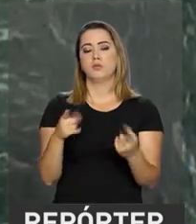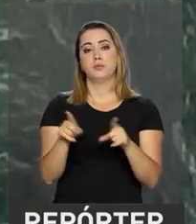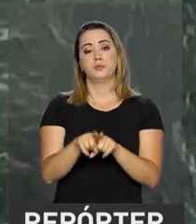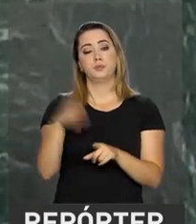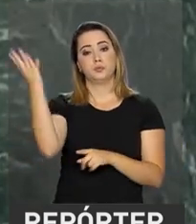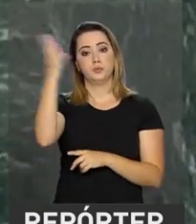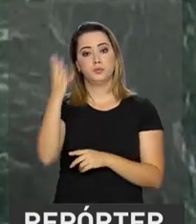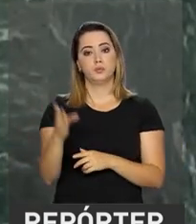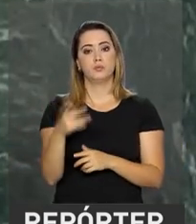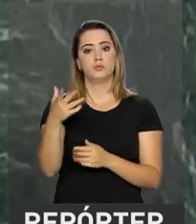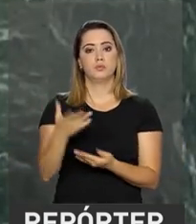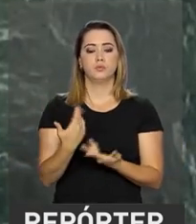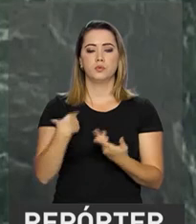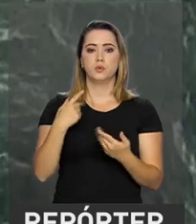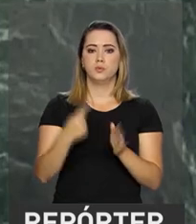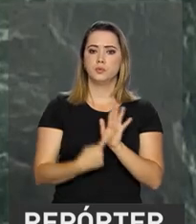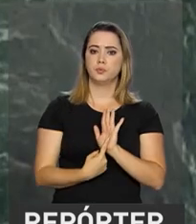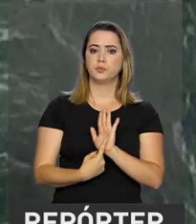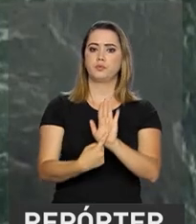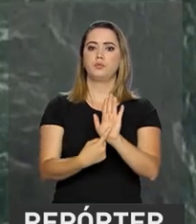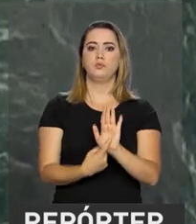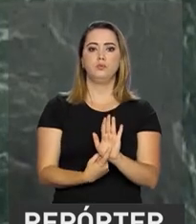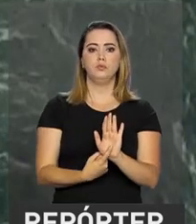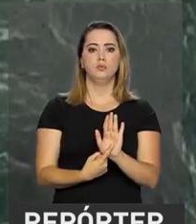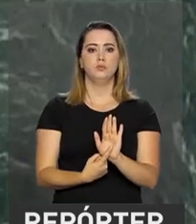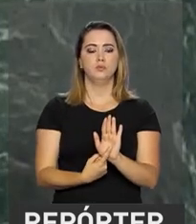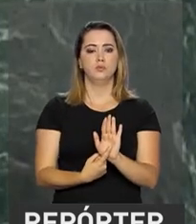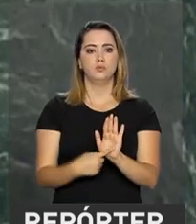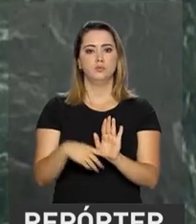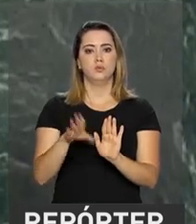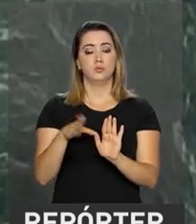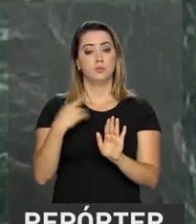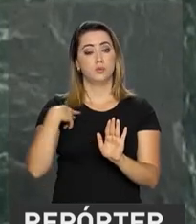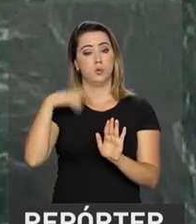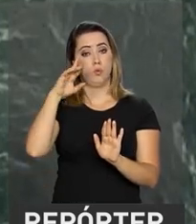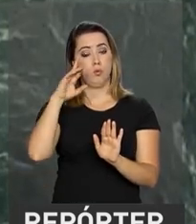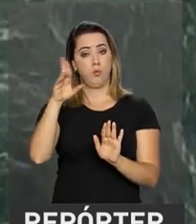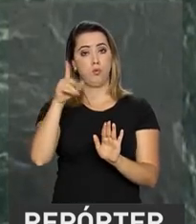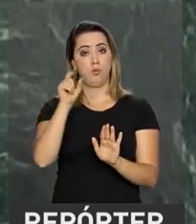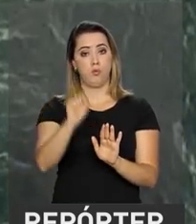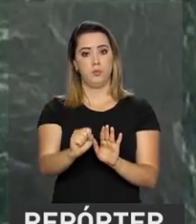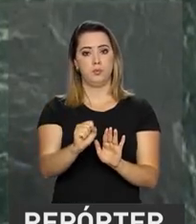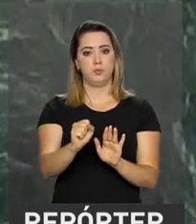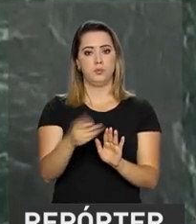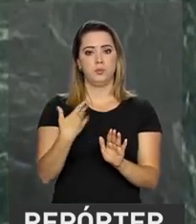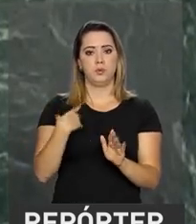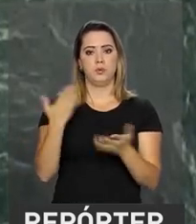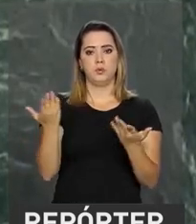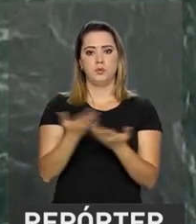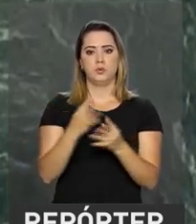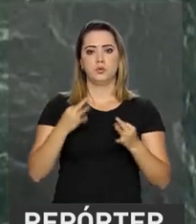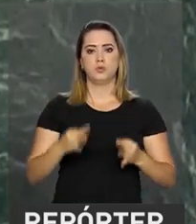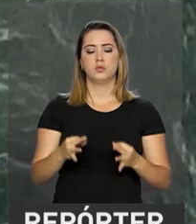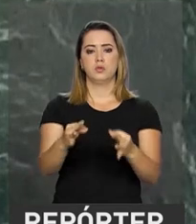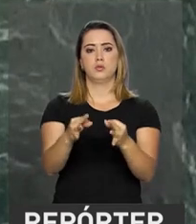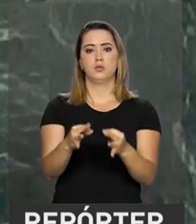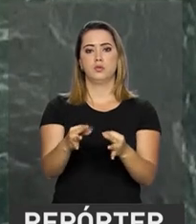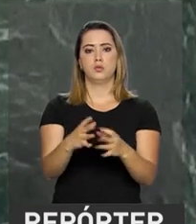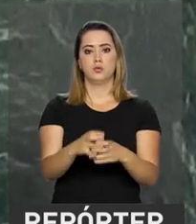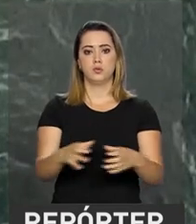Brasil manifesta-se com a autoridade de quem, dominando a tecnologia